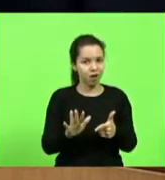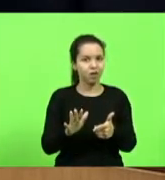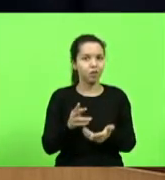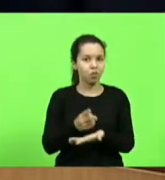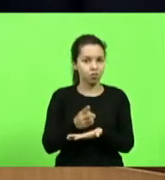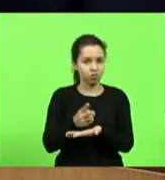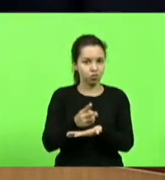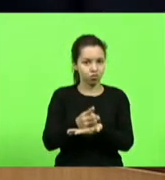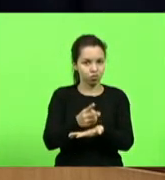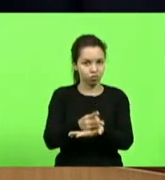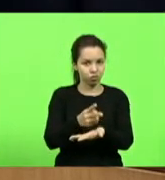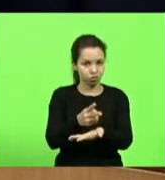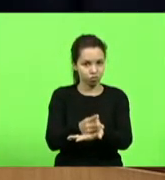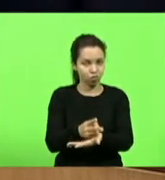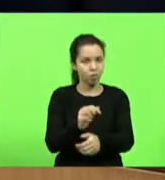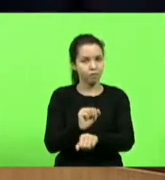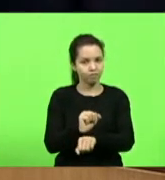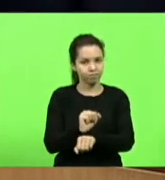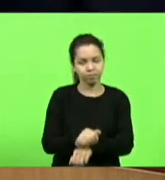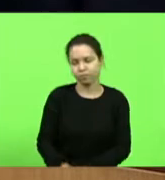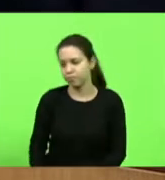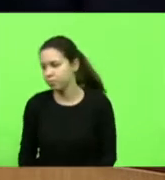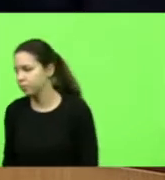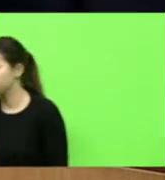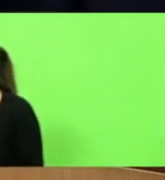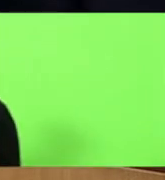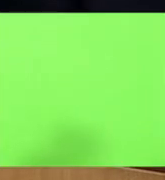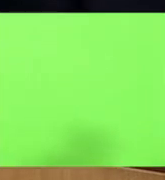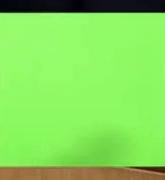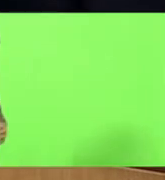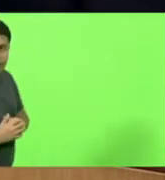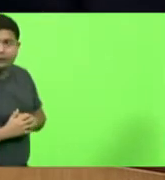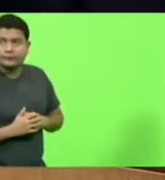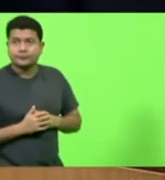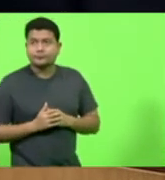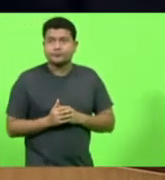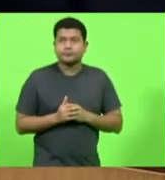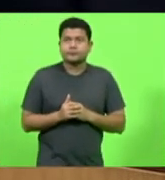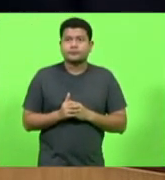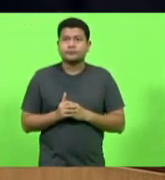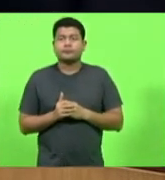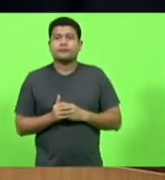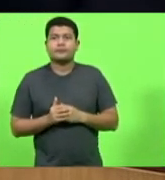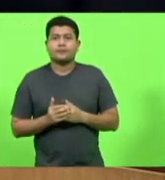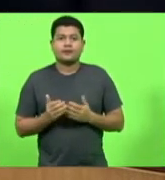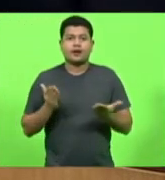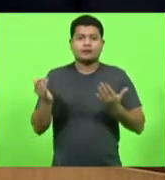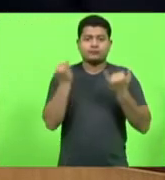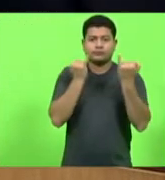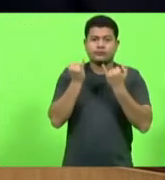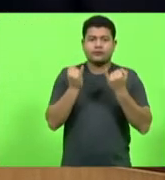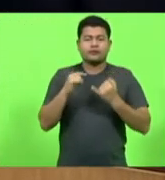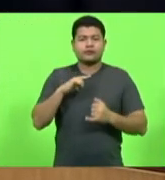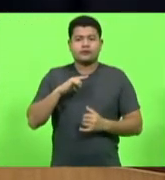permanecem ainda pendentes. Conforme as informações recebidas, infelizmente, há uma série